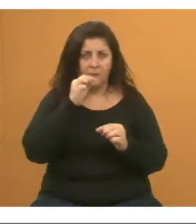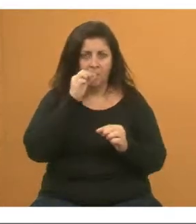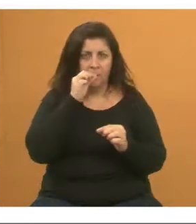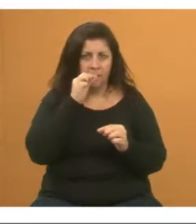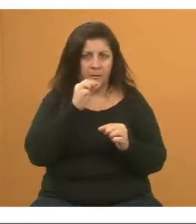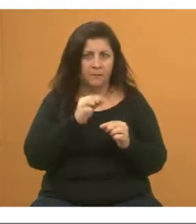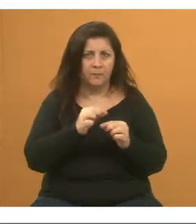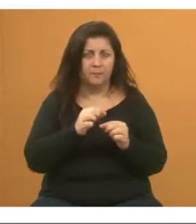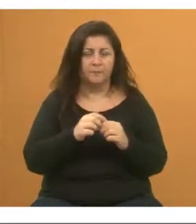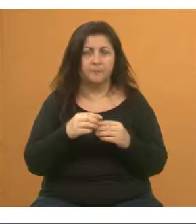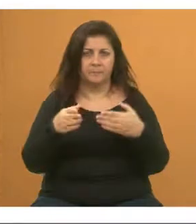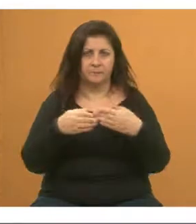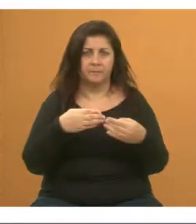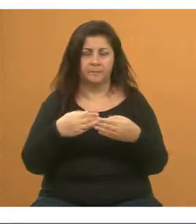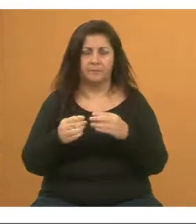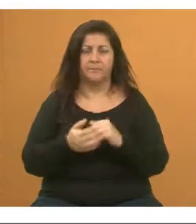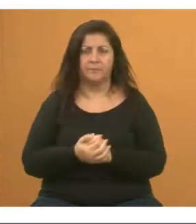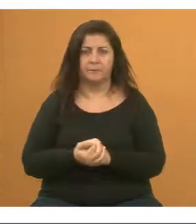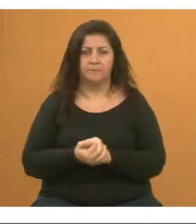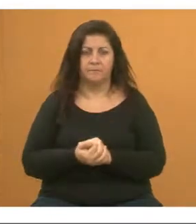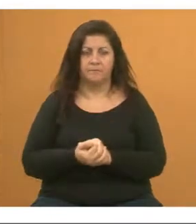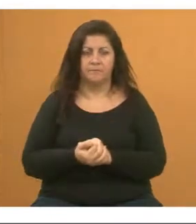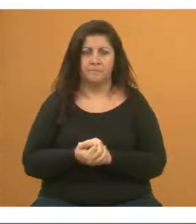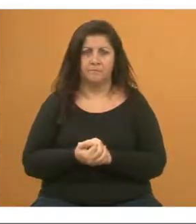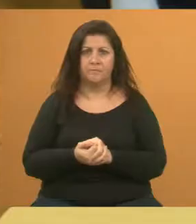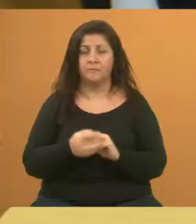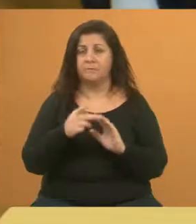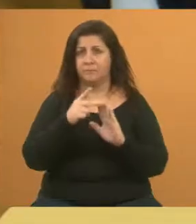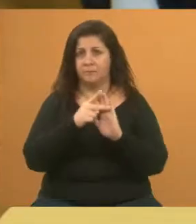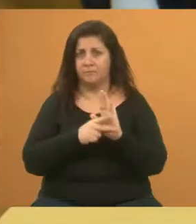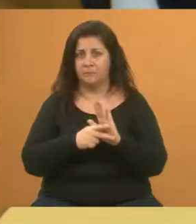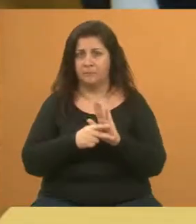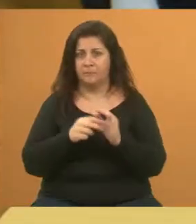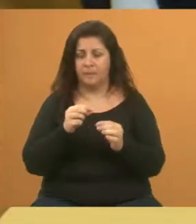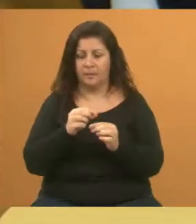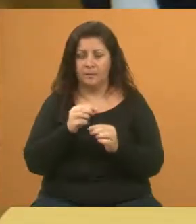canudos. Veja bem, esse projeto do canudo,